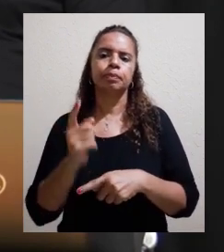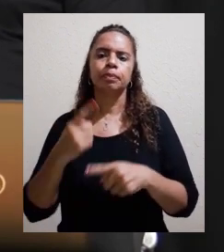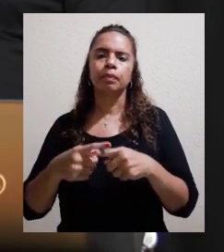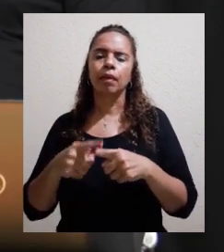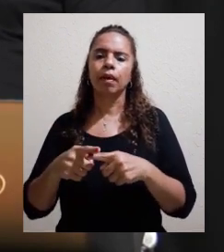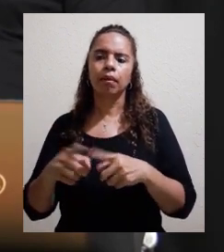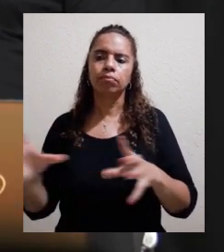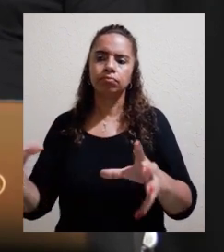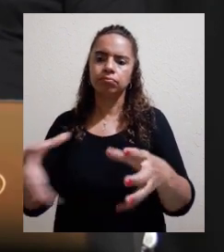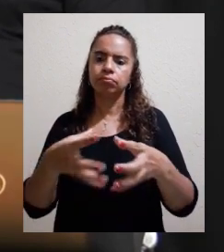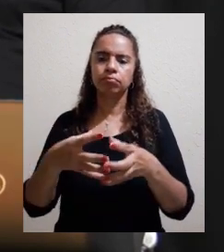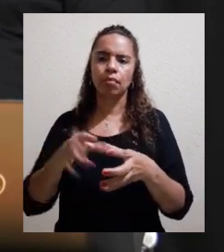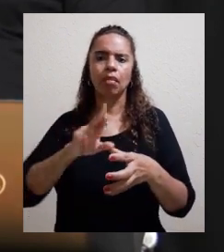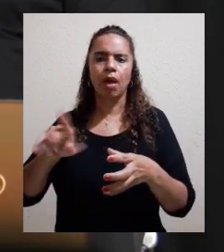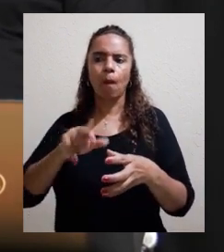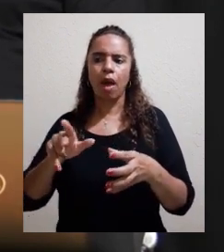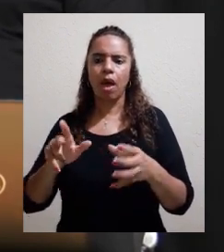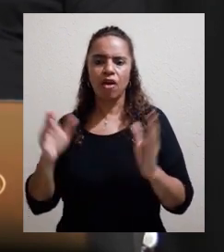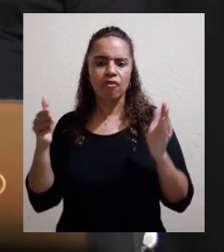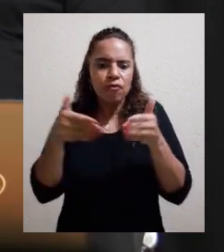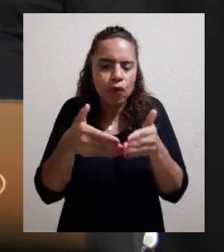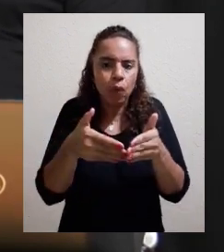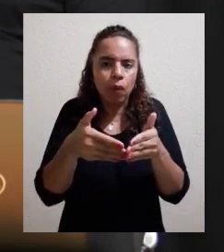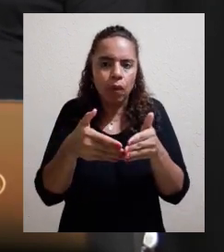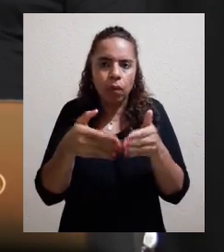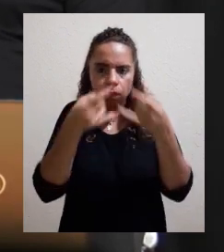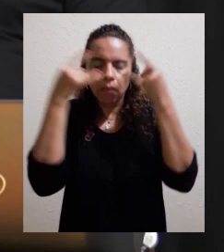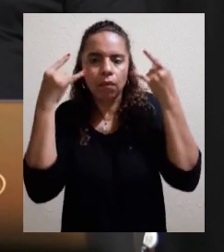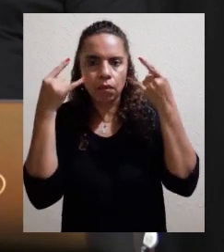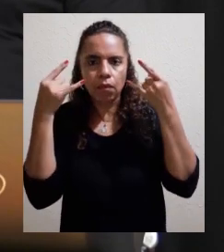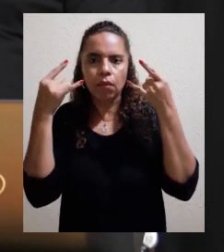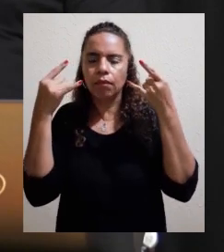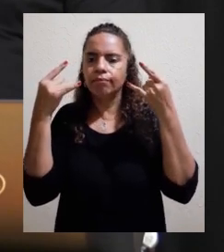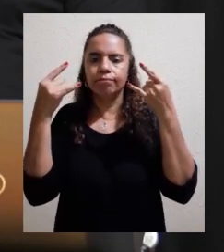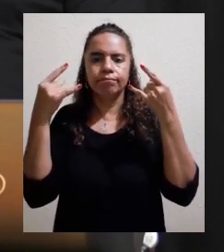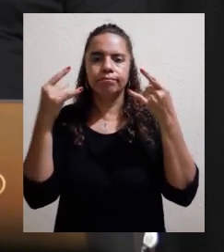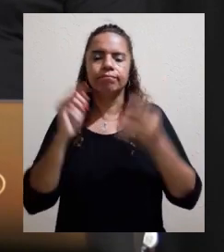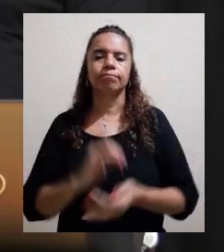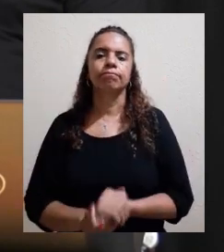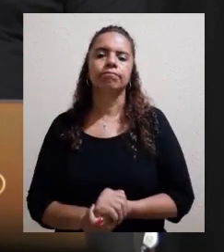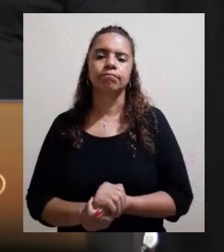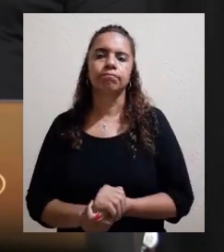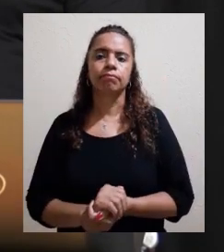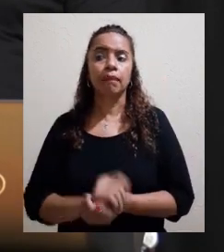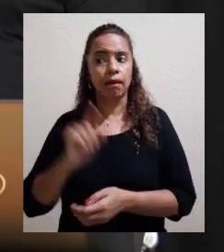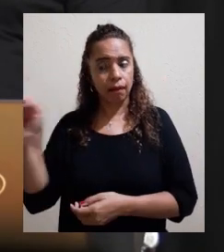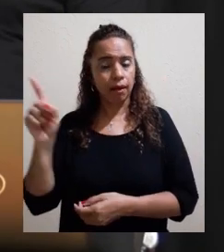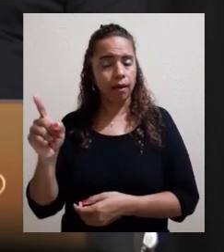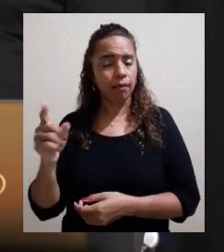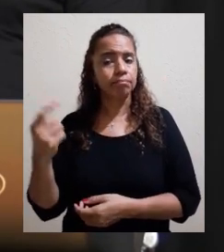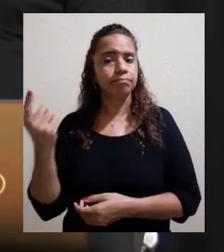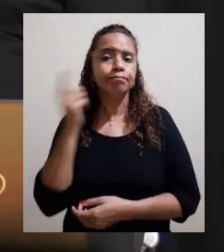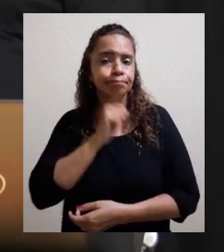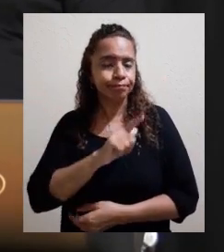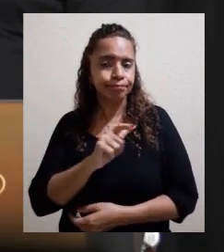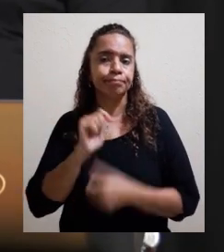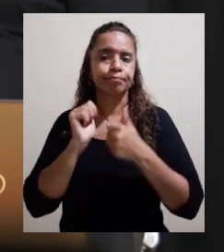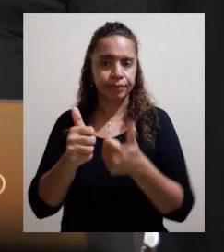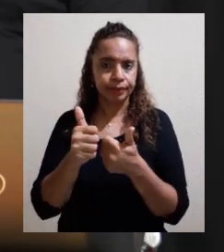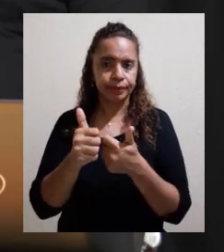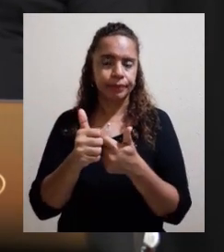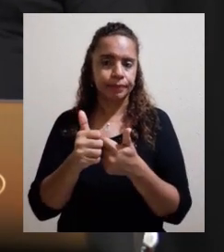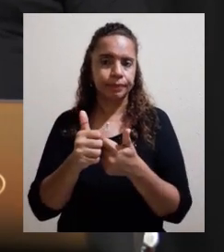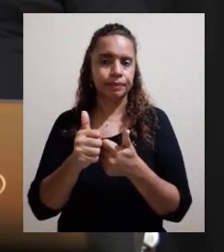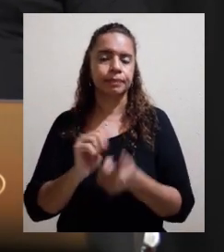falar em centralização, é capaz de você sair preso, né? E desaparecer. Né? Então, como a China fez, né? Mas lá